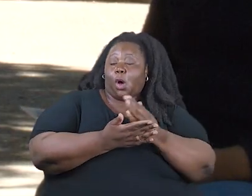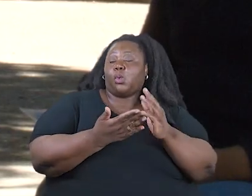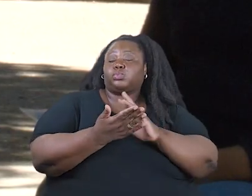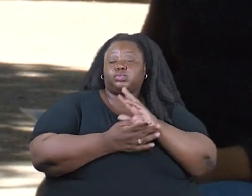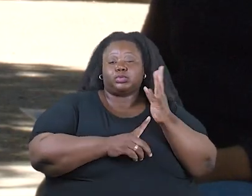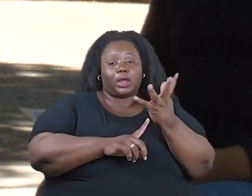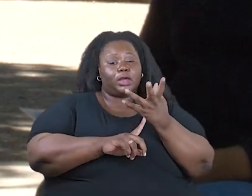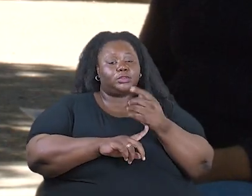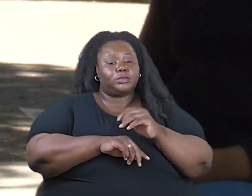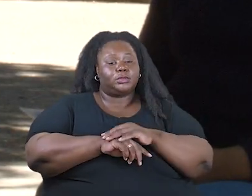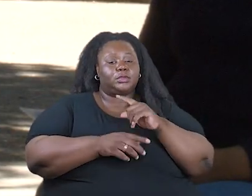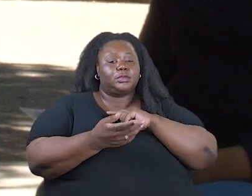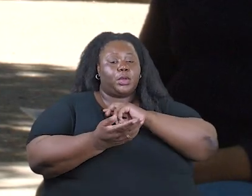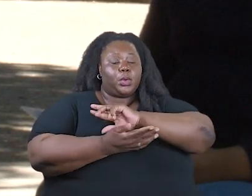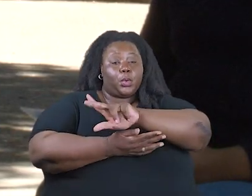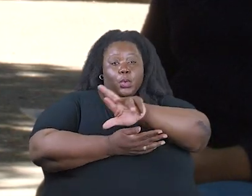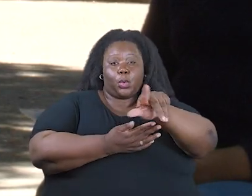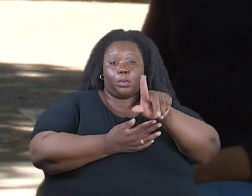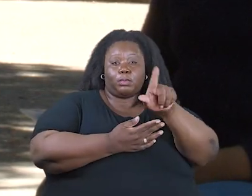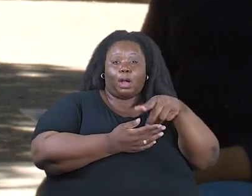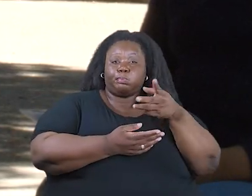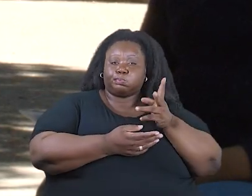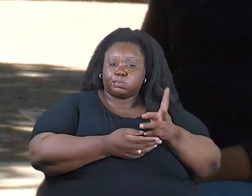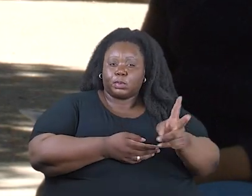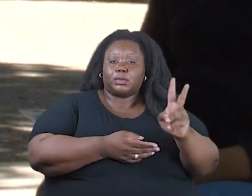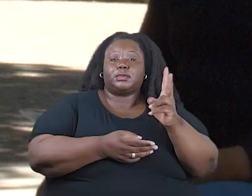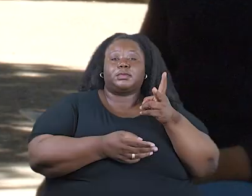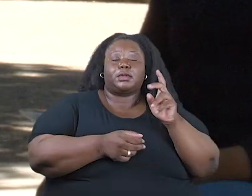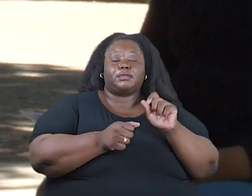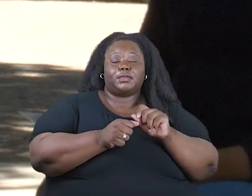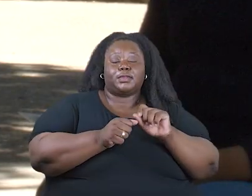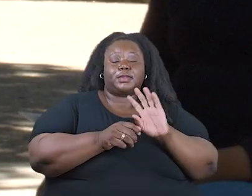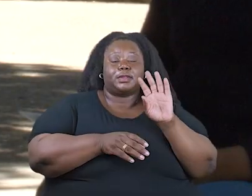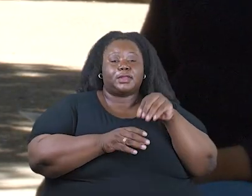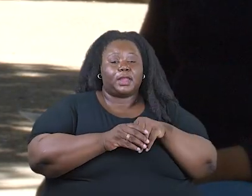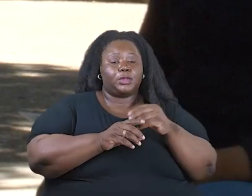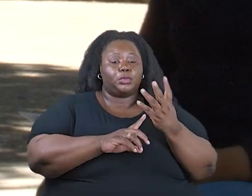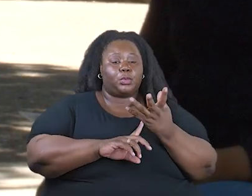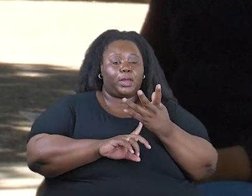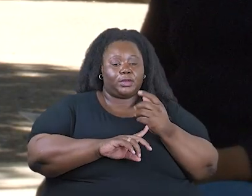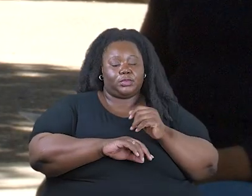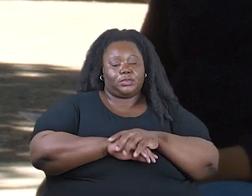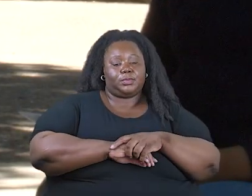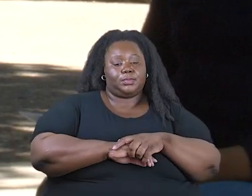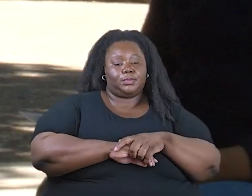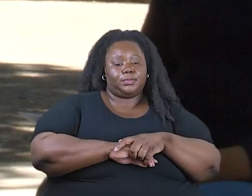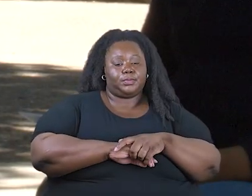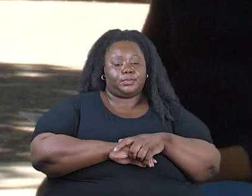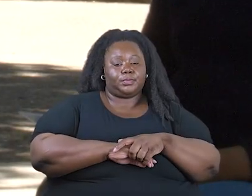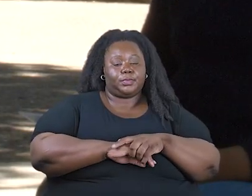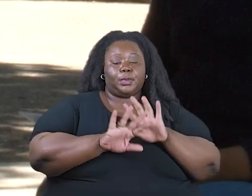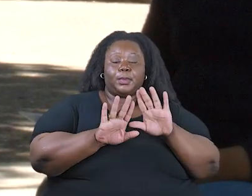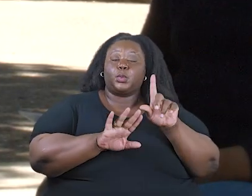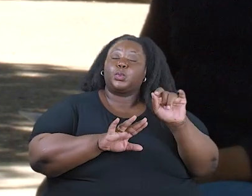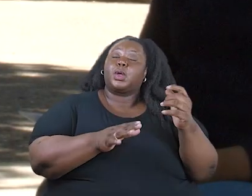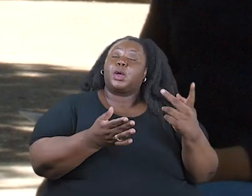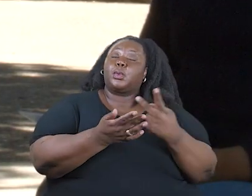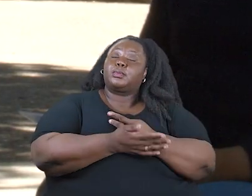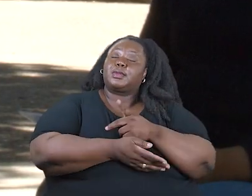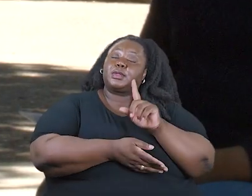que o múltiplo é uma constante dentro da produção desse artista. Mas o que acontece é